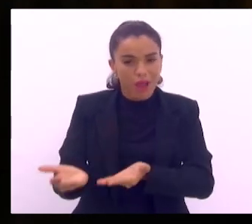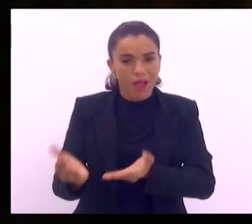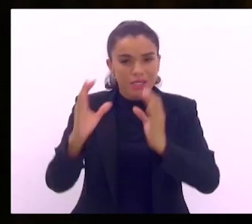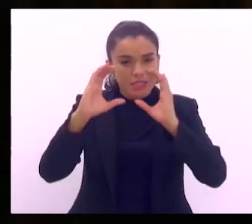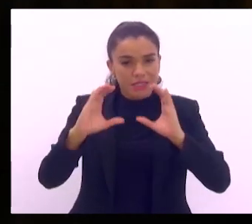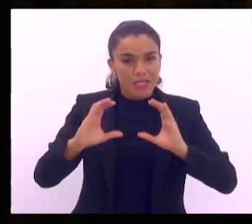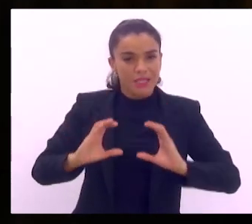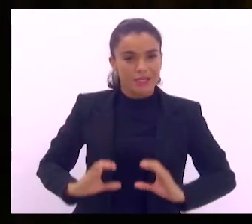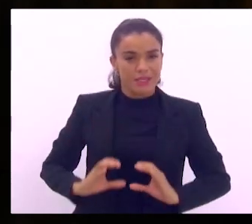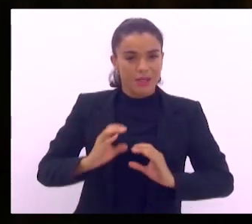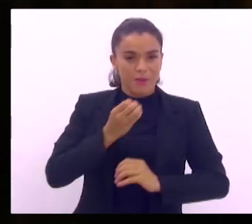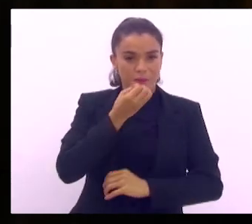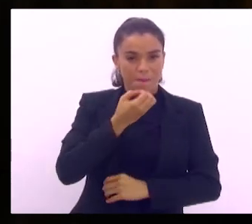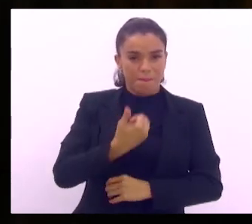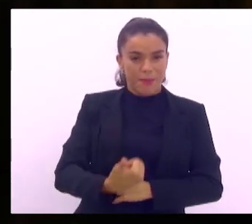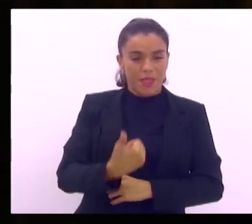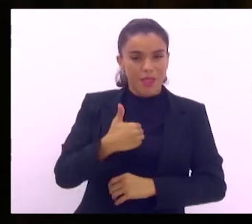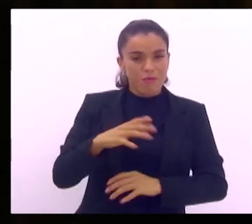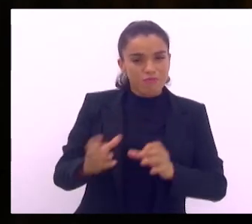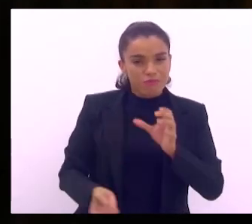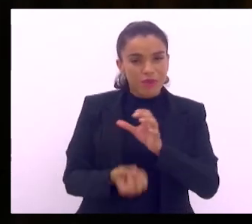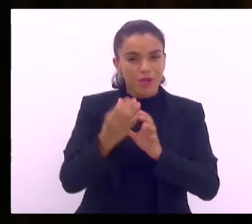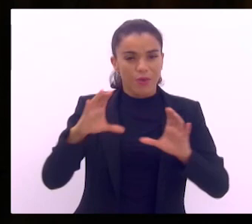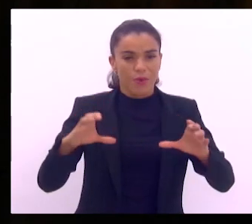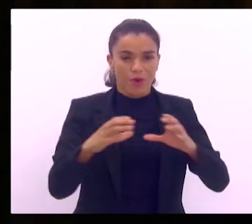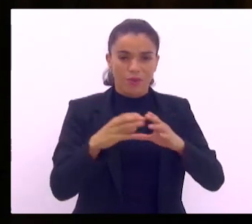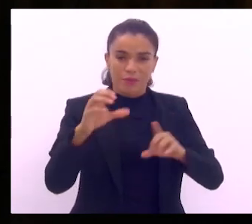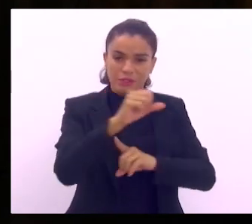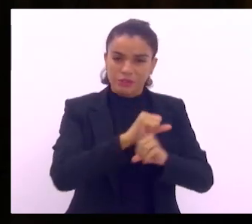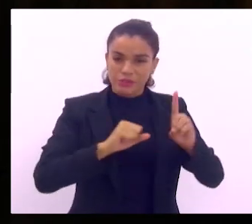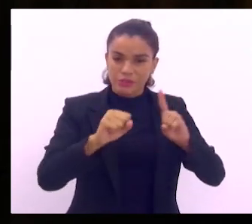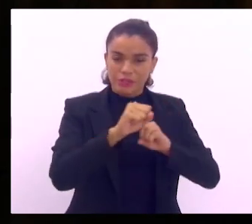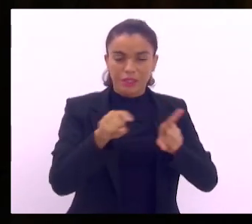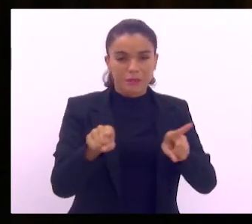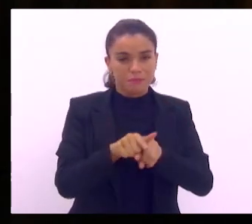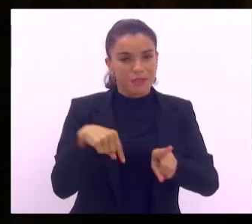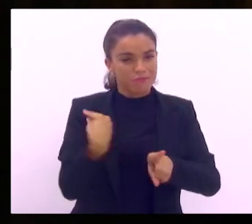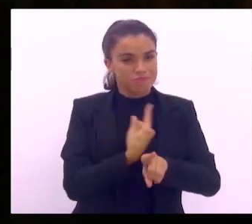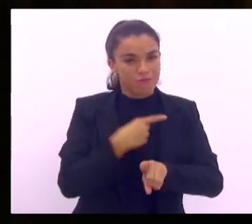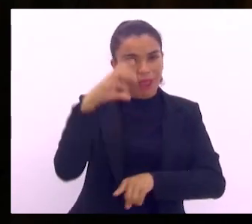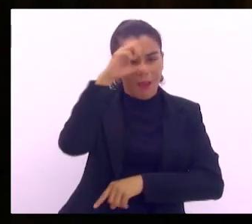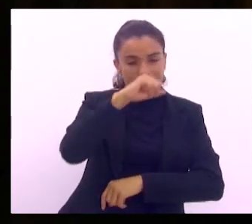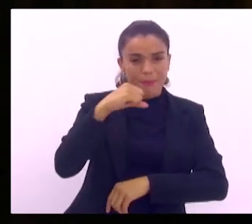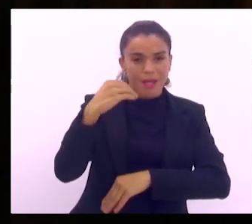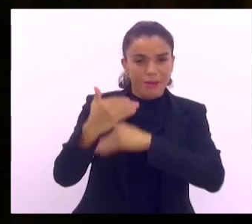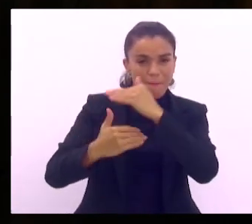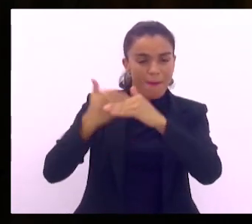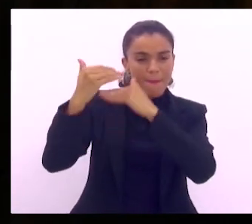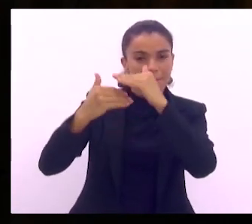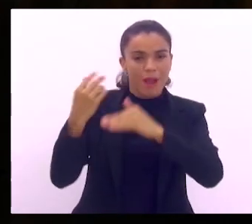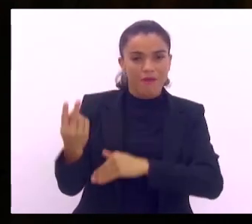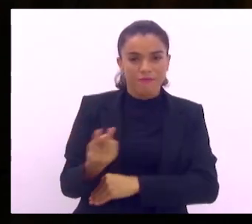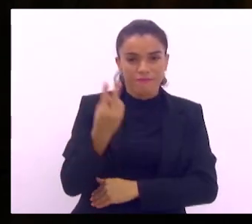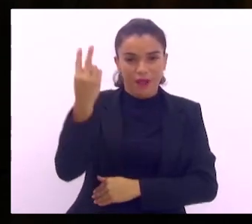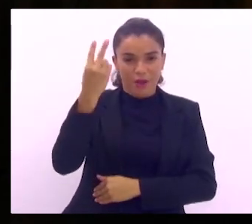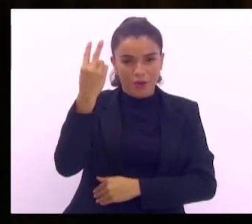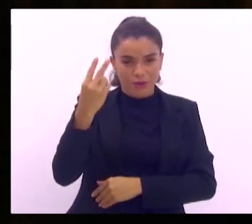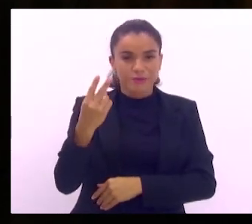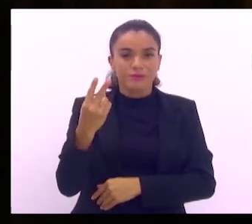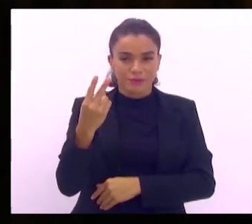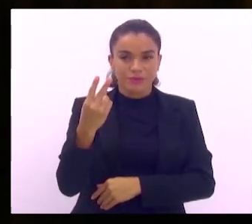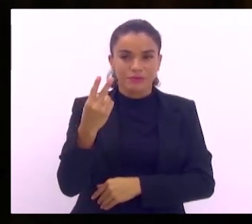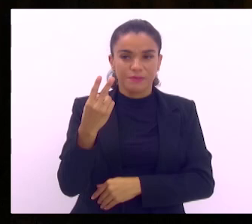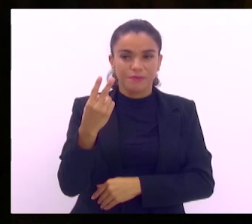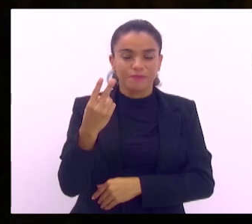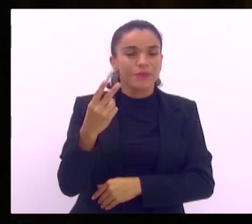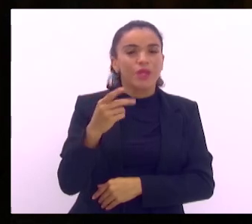cidadãos de bem, a gente forma uma comunidade, a gente forma uma sociedade, a gente aprende valores que são os valores do olimpismo, que são valores